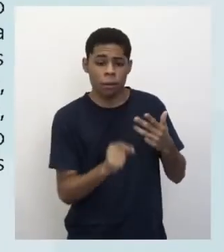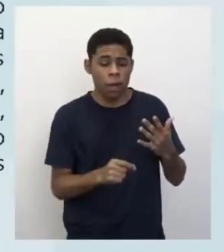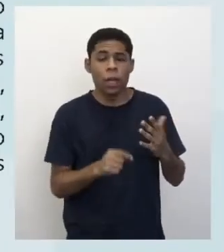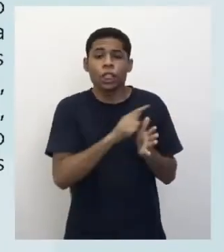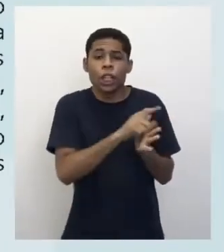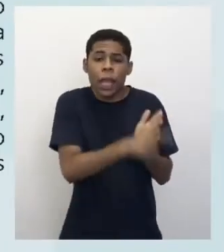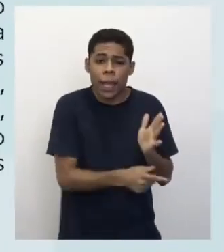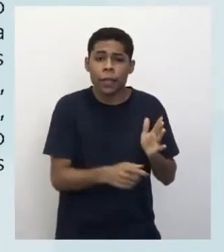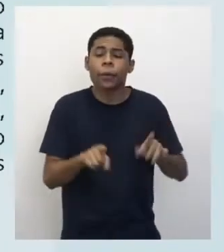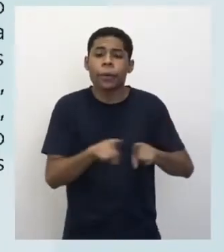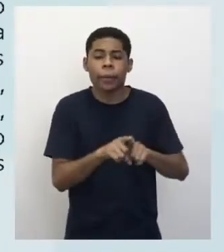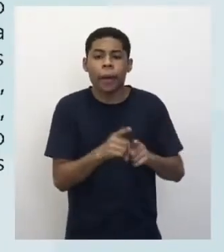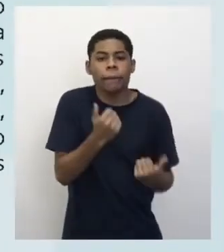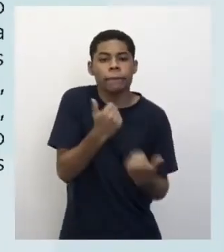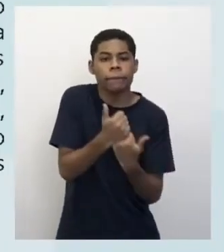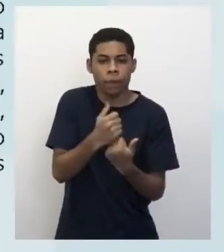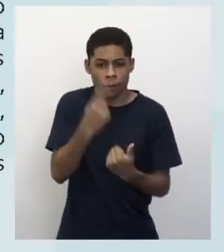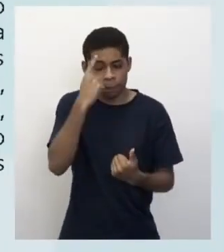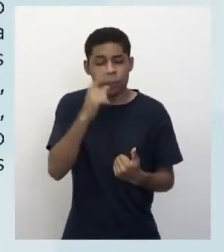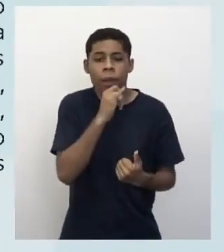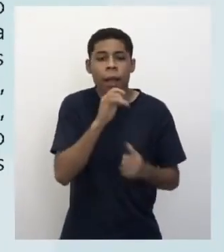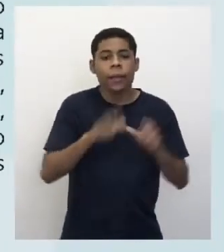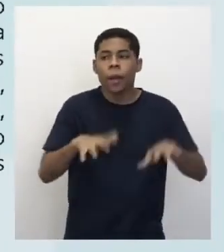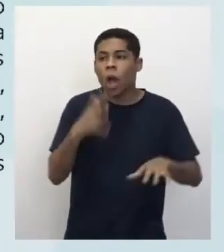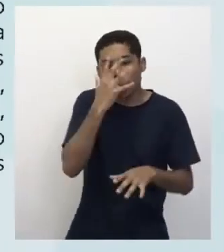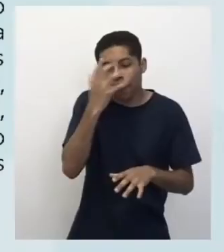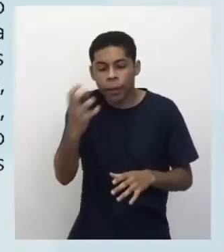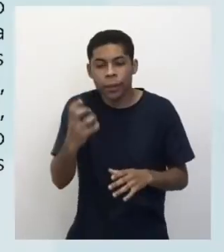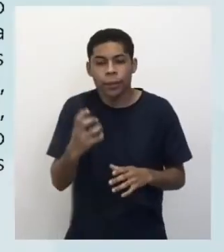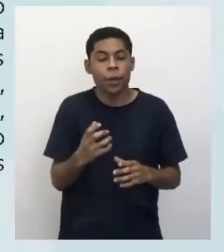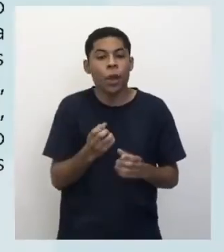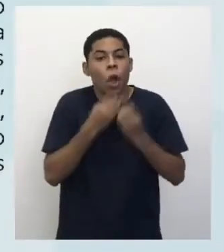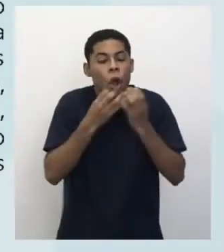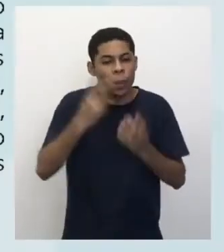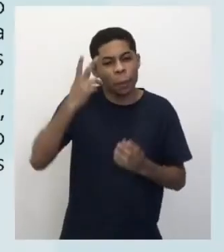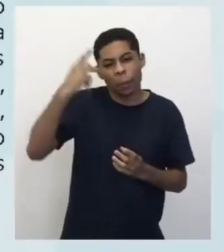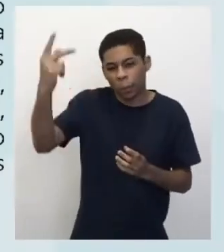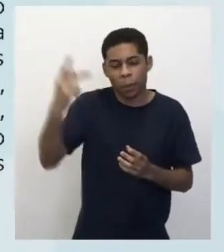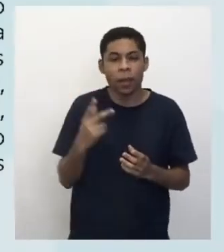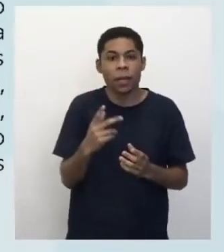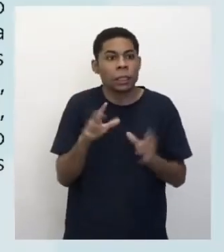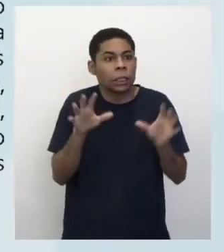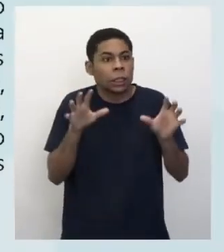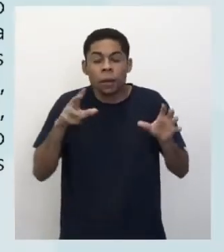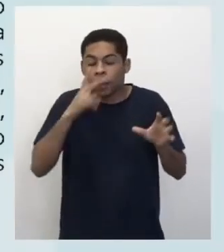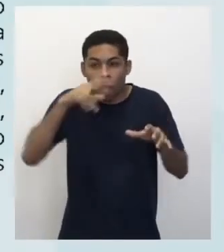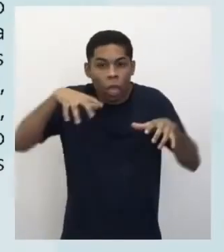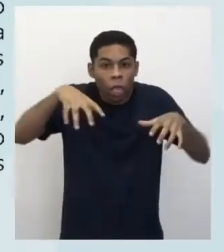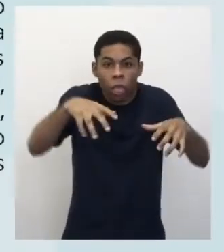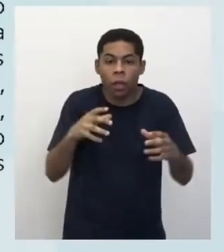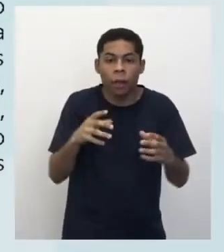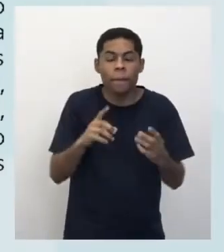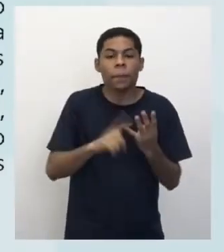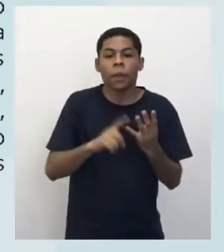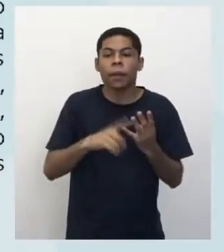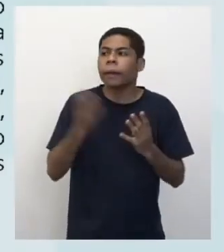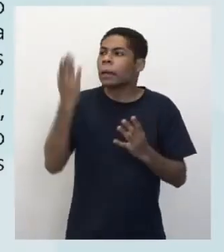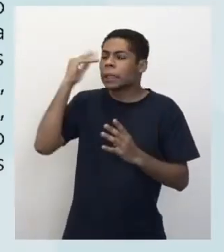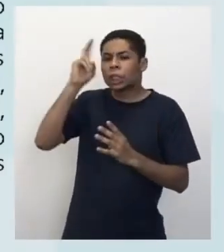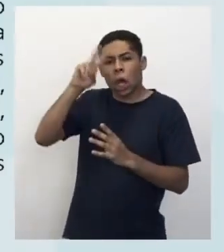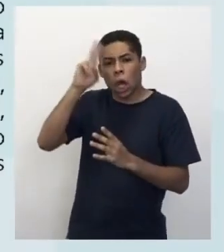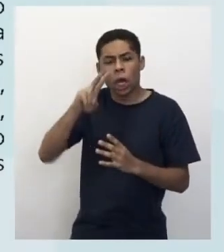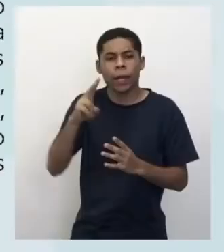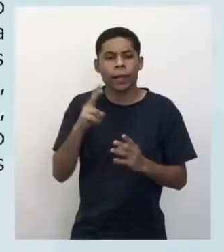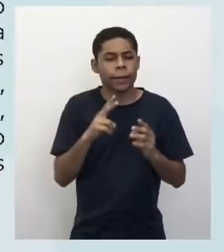suportes, romances infanto-juvenis, contos populares, conto de terror, lendas brasileiras, indígenas e